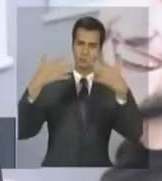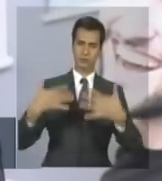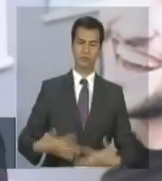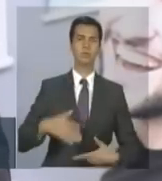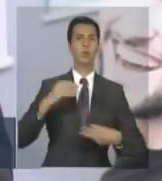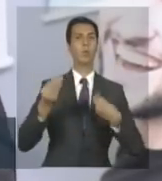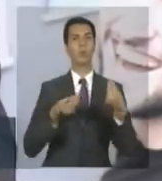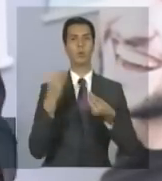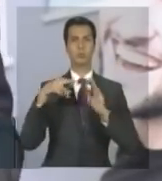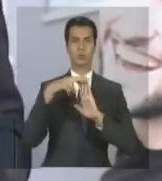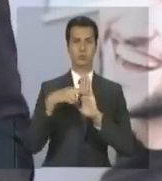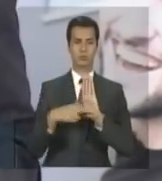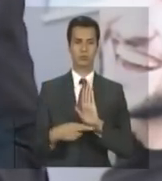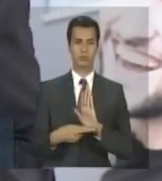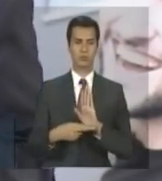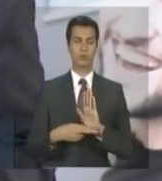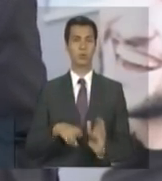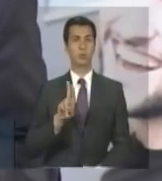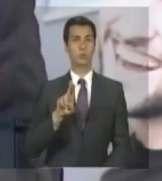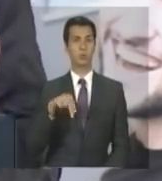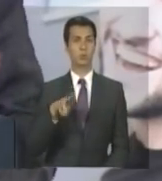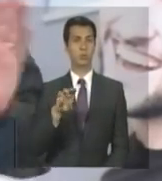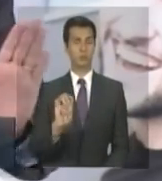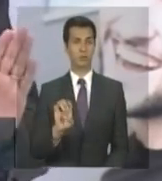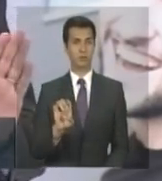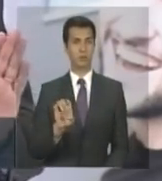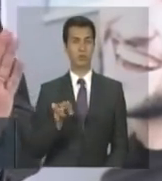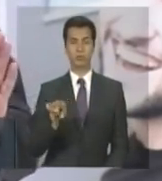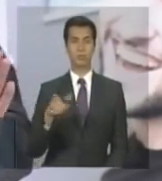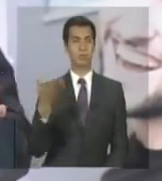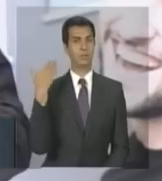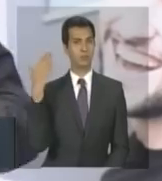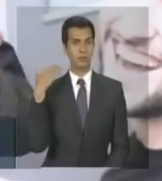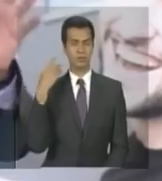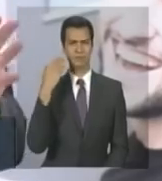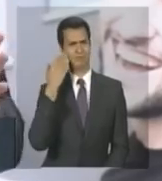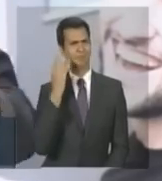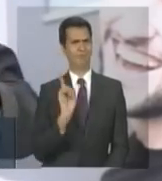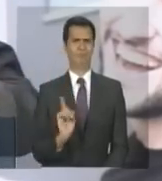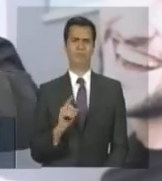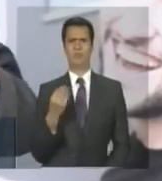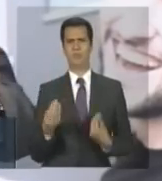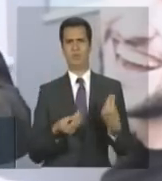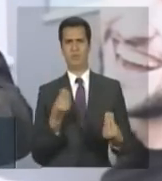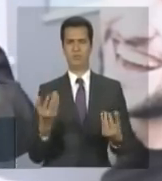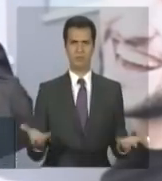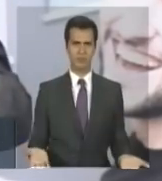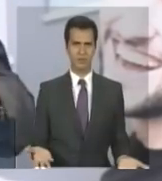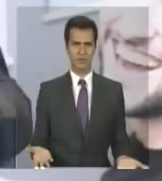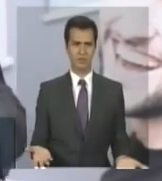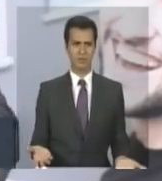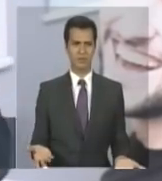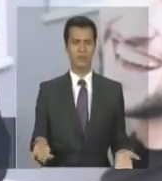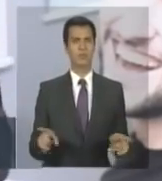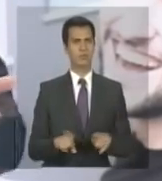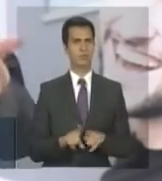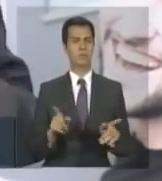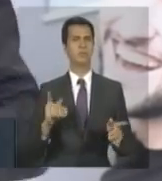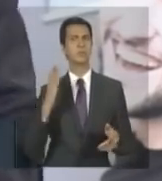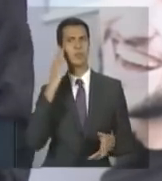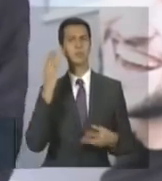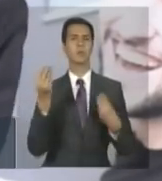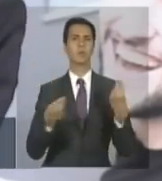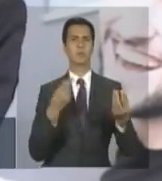A Uni, que com razão, naquela época, não compreendia, né, a dimensão e os efeitos do programa,